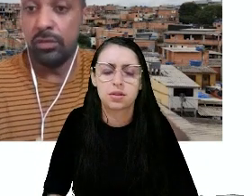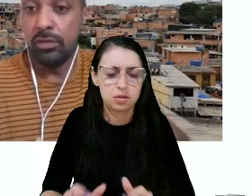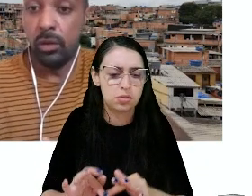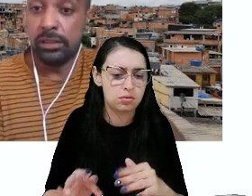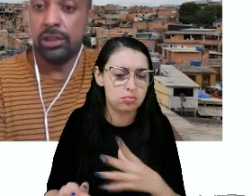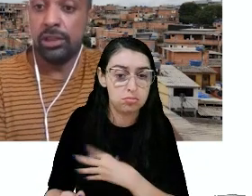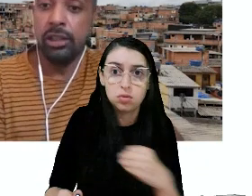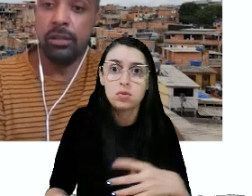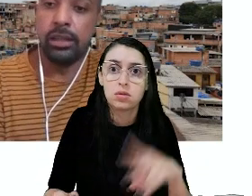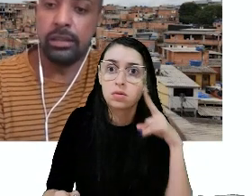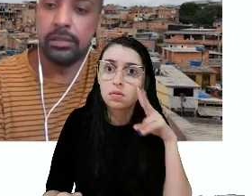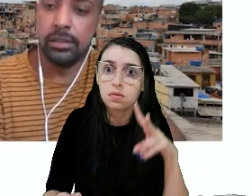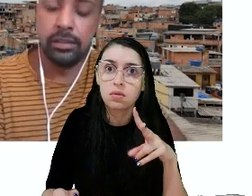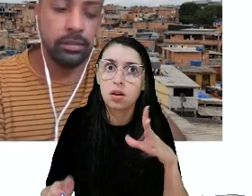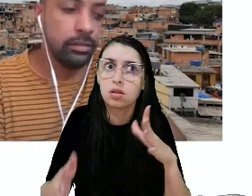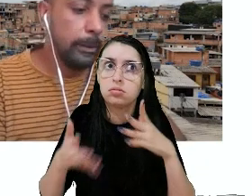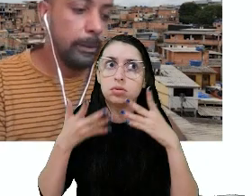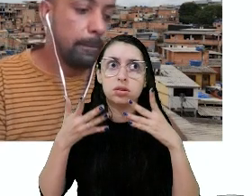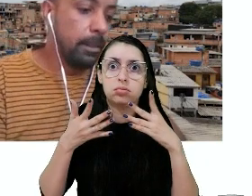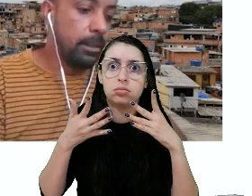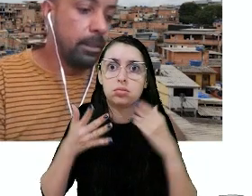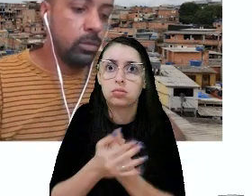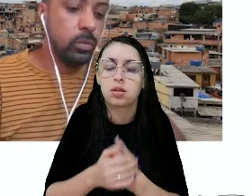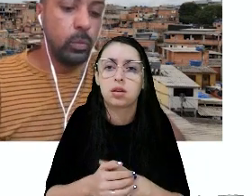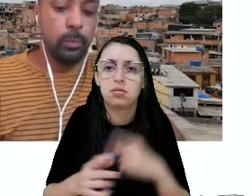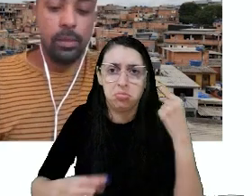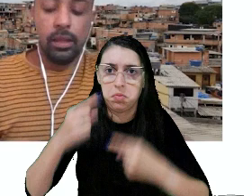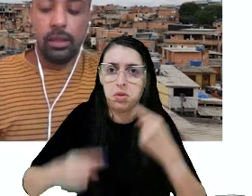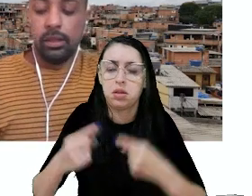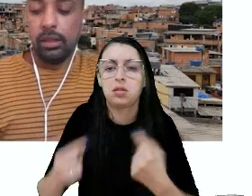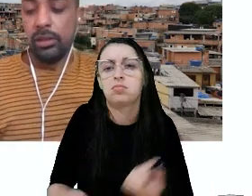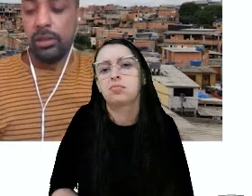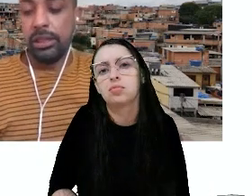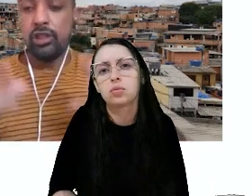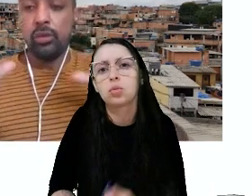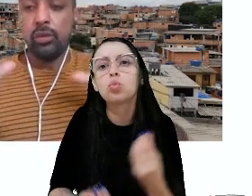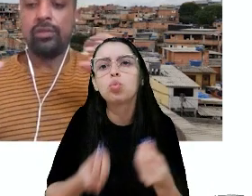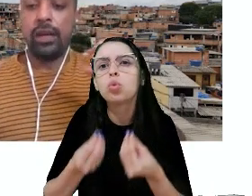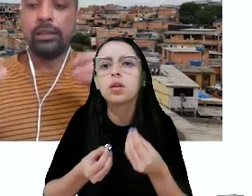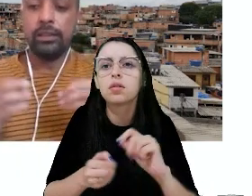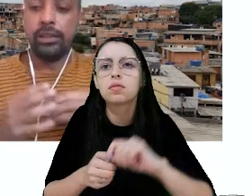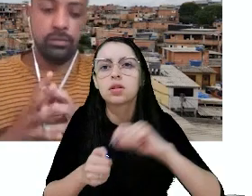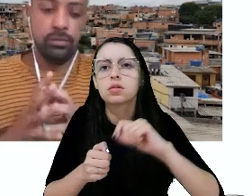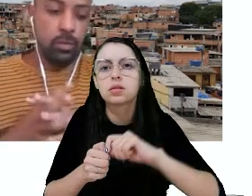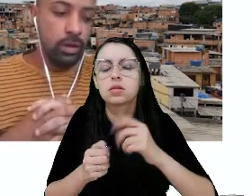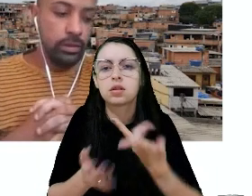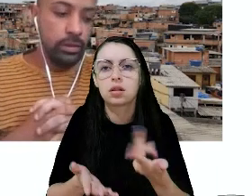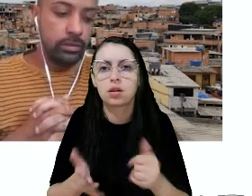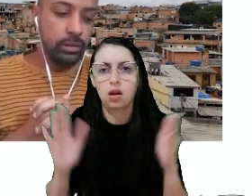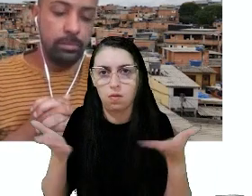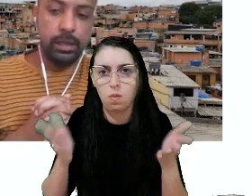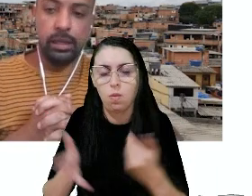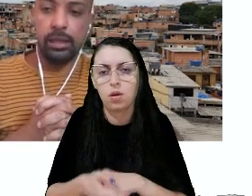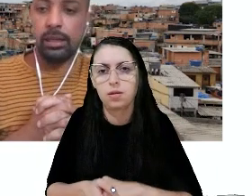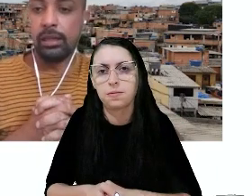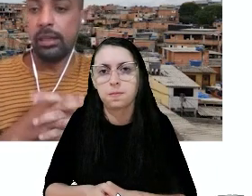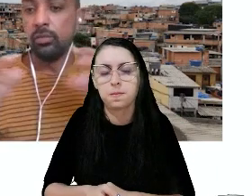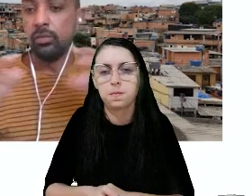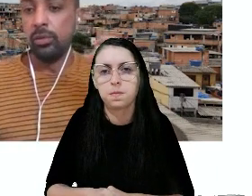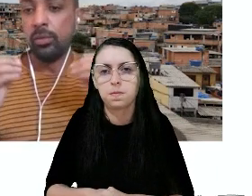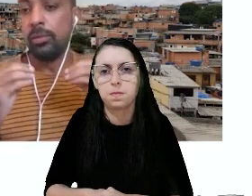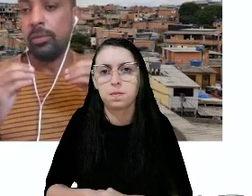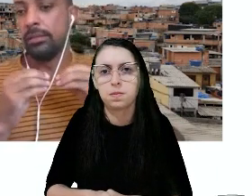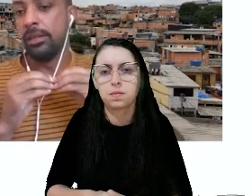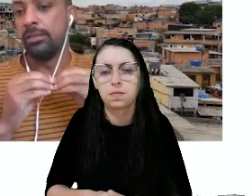E os filhos em volta assistindo aquela cena. Então, o que a gente hoje faz na Gerando Falcões,